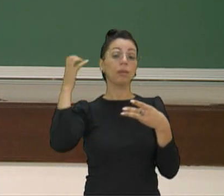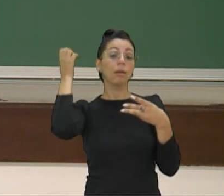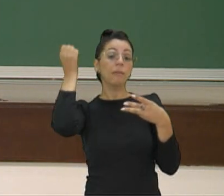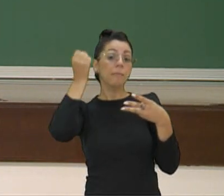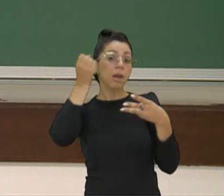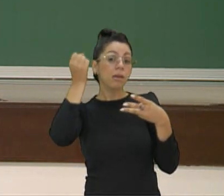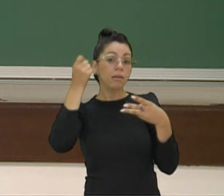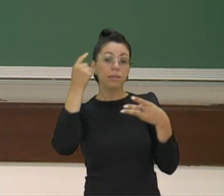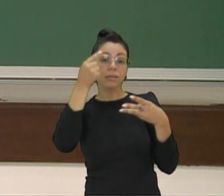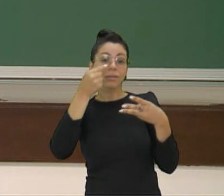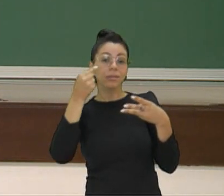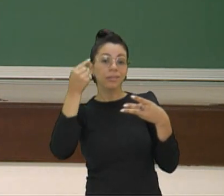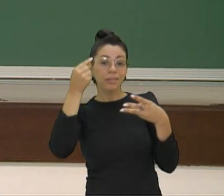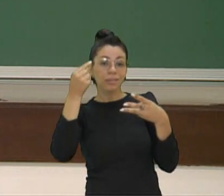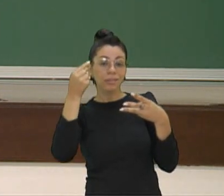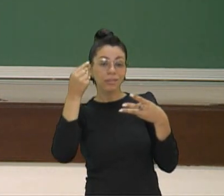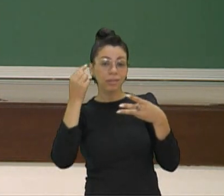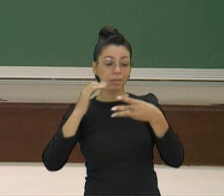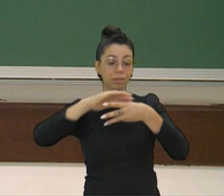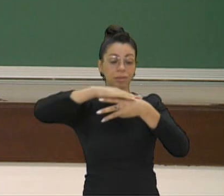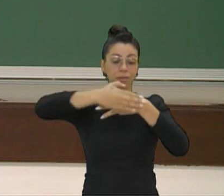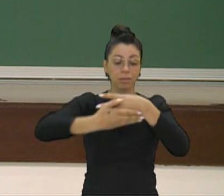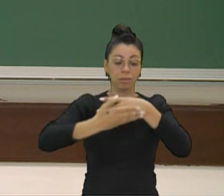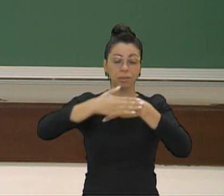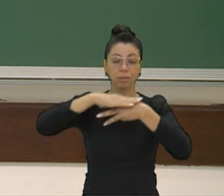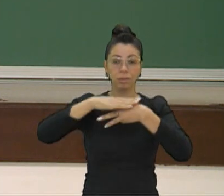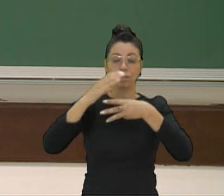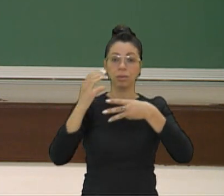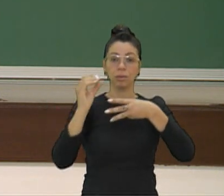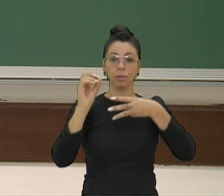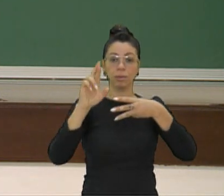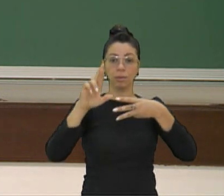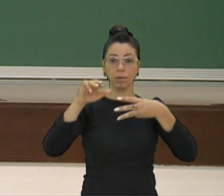dos olhos. Na frente tem a córnea.